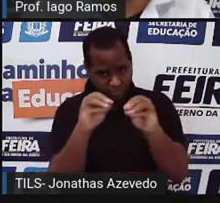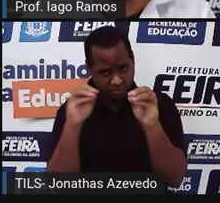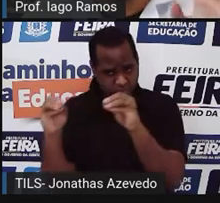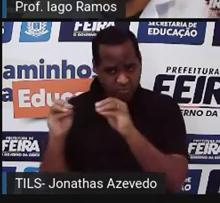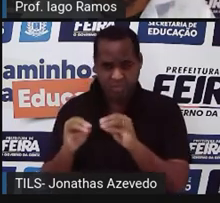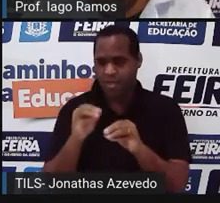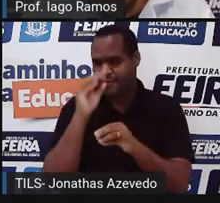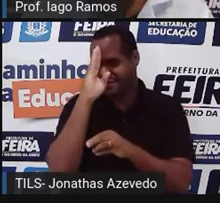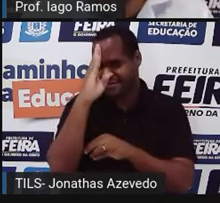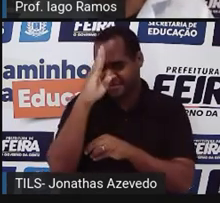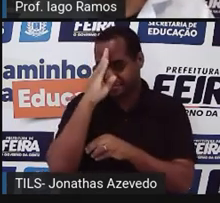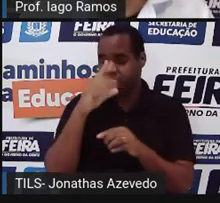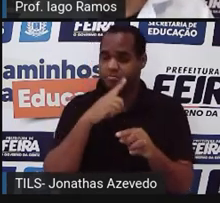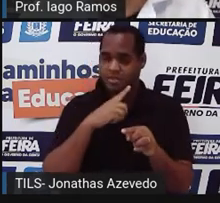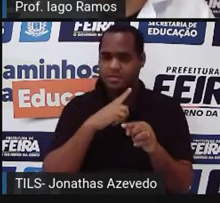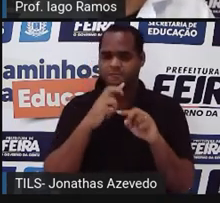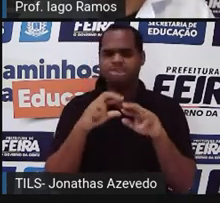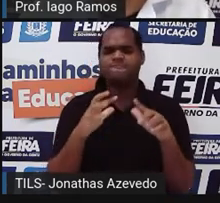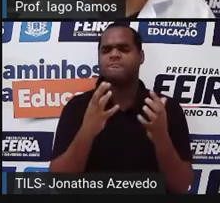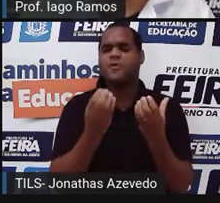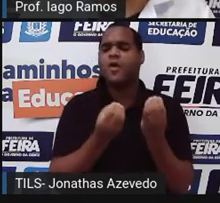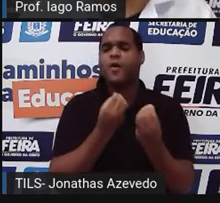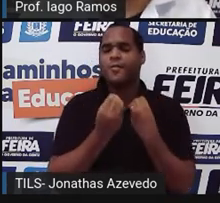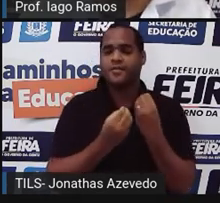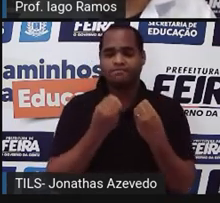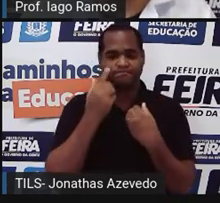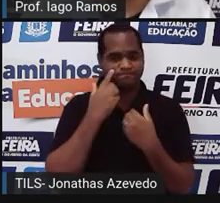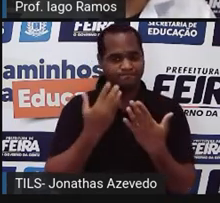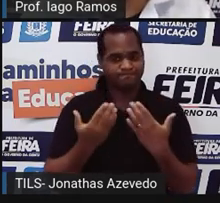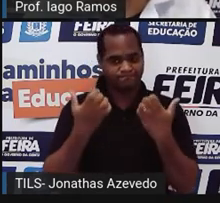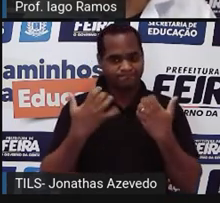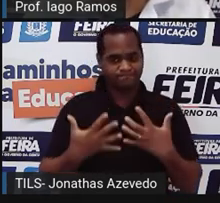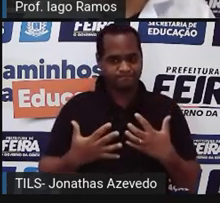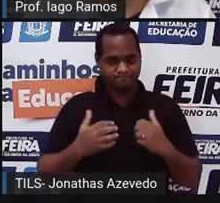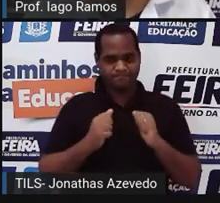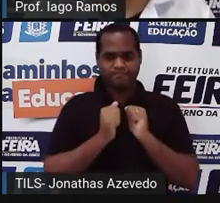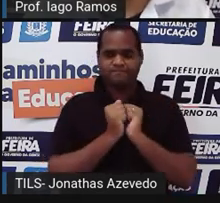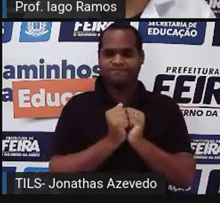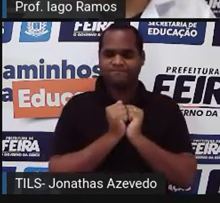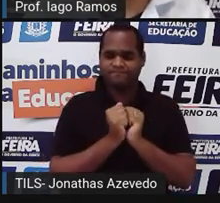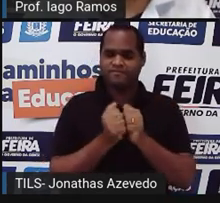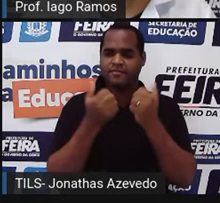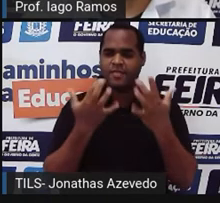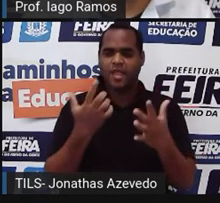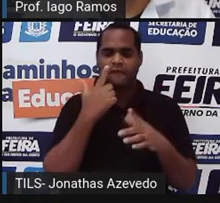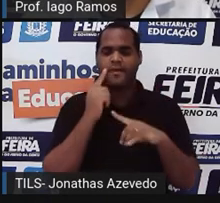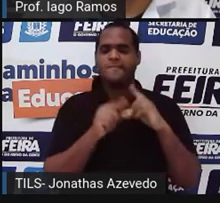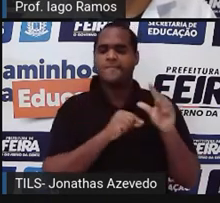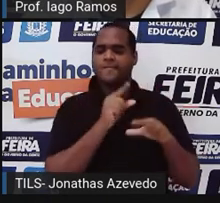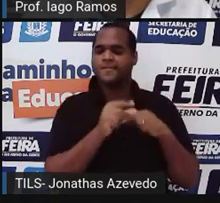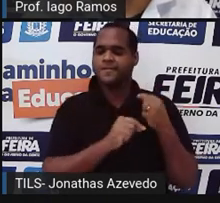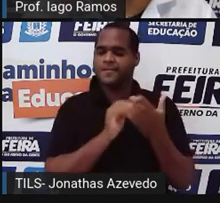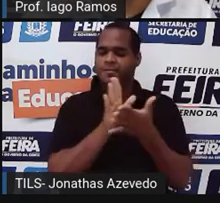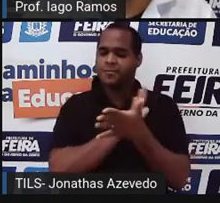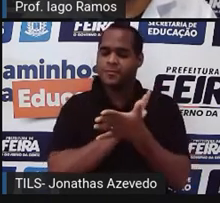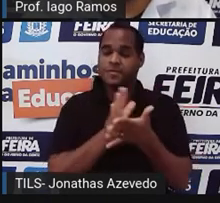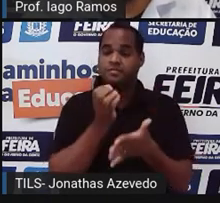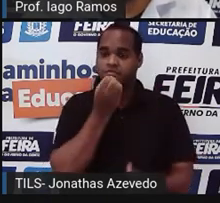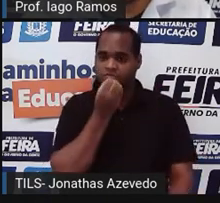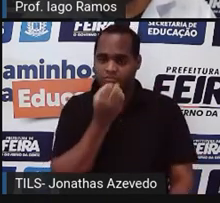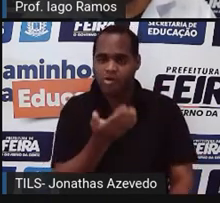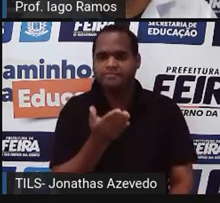bom? Como assim, professor? Vem aqui comigo, acompanha, porque a gente vai ver isso com detalhes, ó.